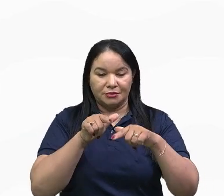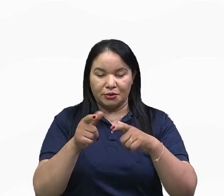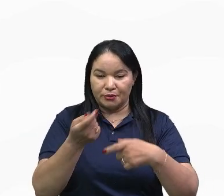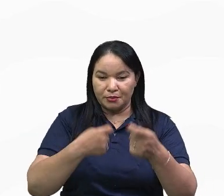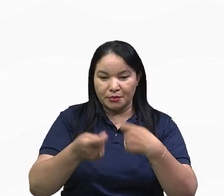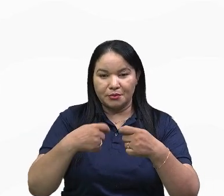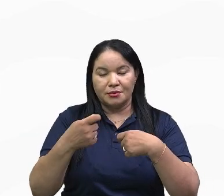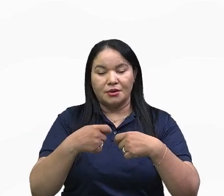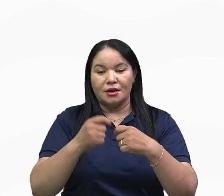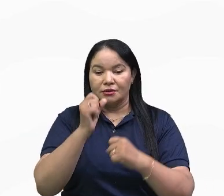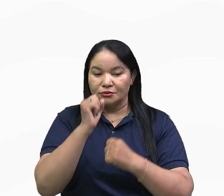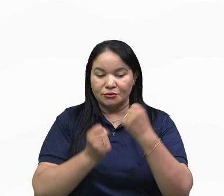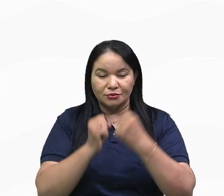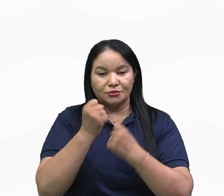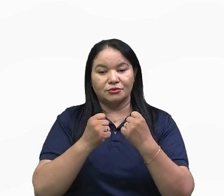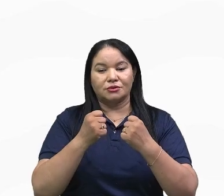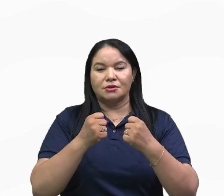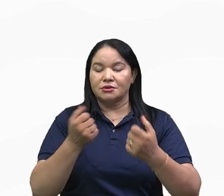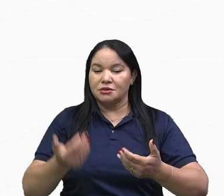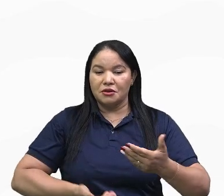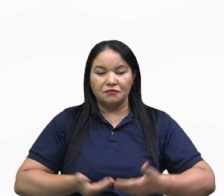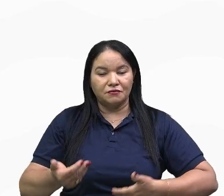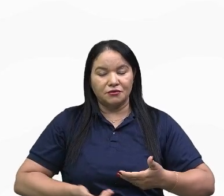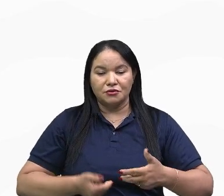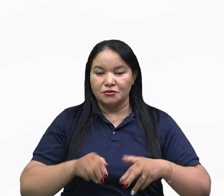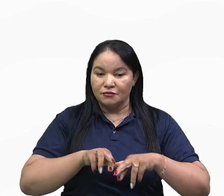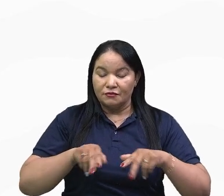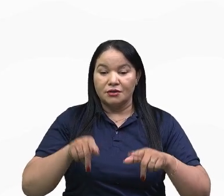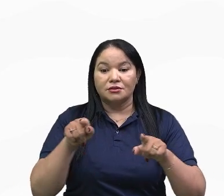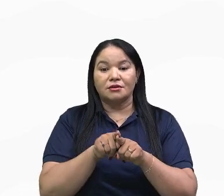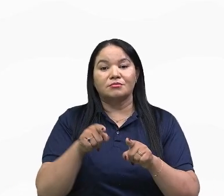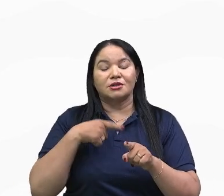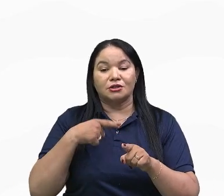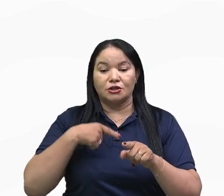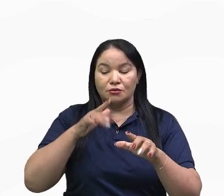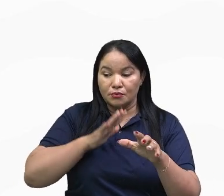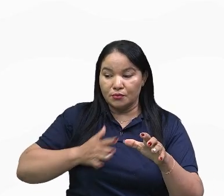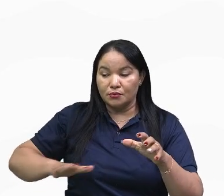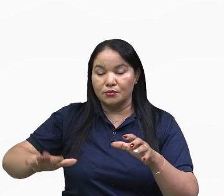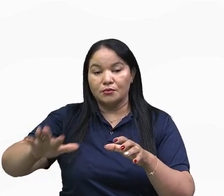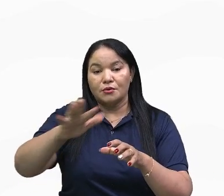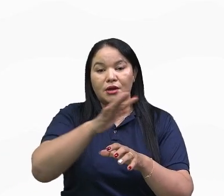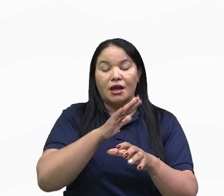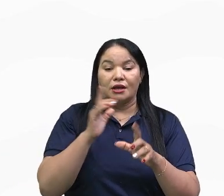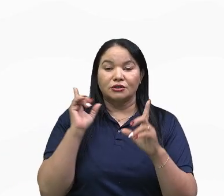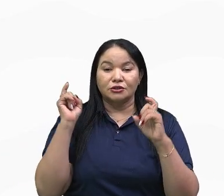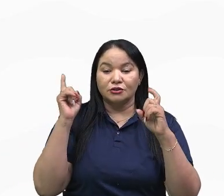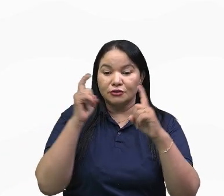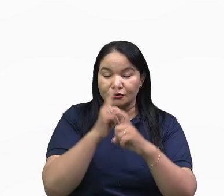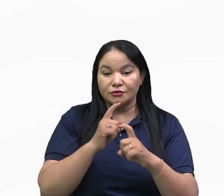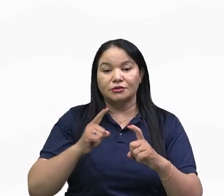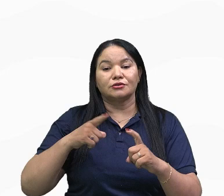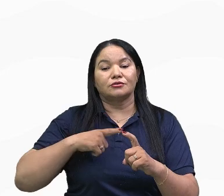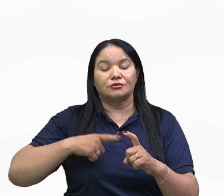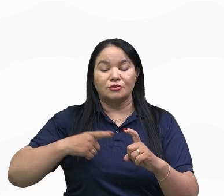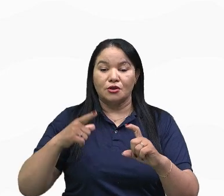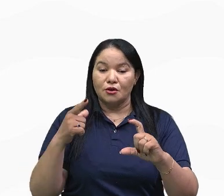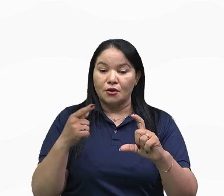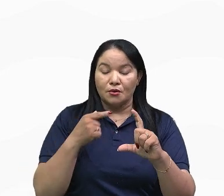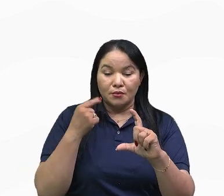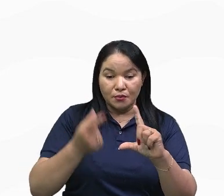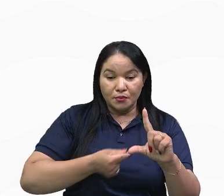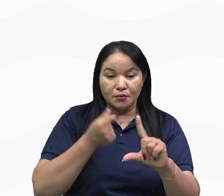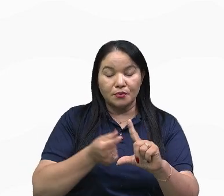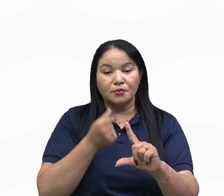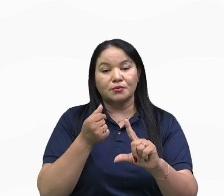a indústria, serviços que acabam sendo cercadas aí por áreas de difícil acesso. Existe a questão da logística, né? E acaba